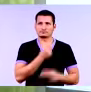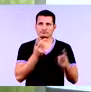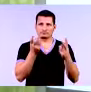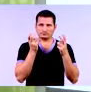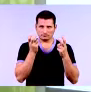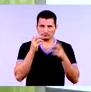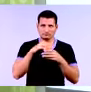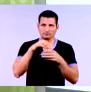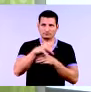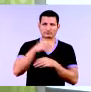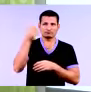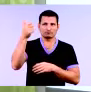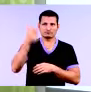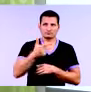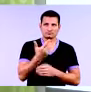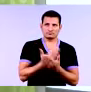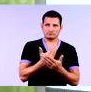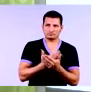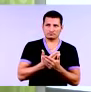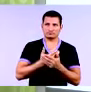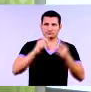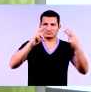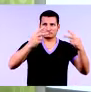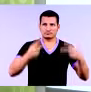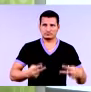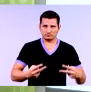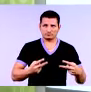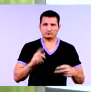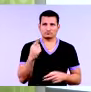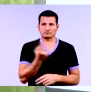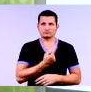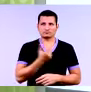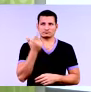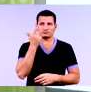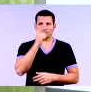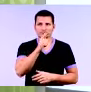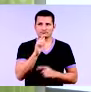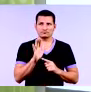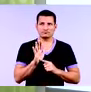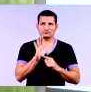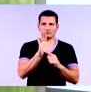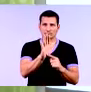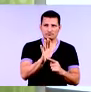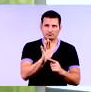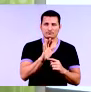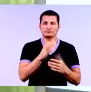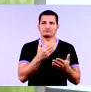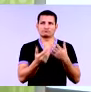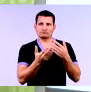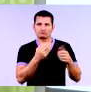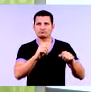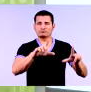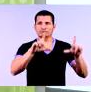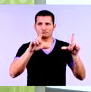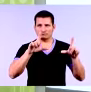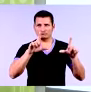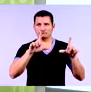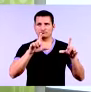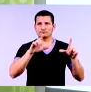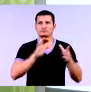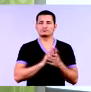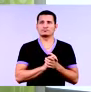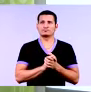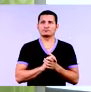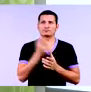da primeira aula e da segunda aula, com o HTML, nós conseguimos mostrar algo na tela, conseguimos